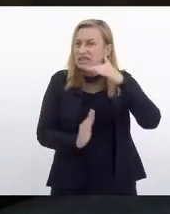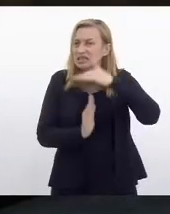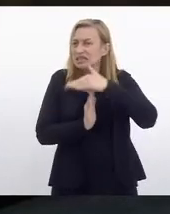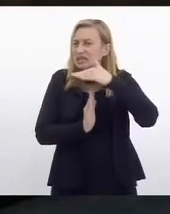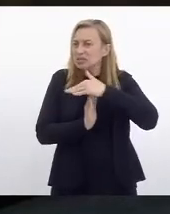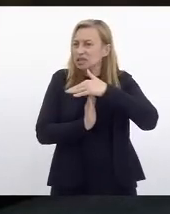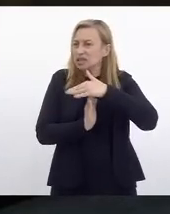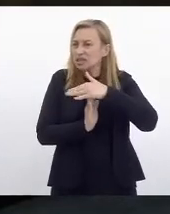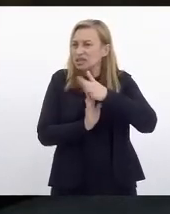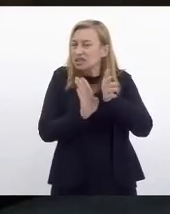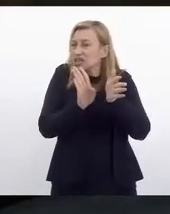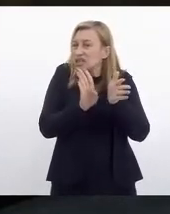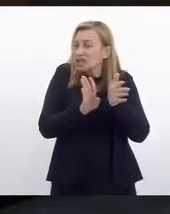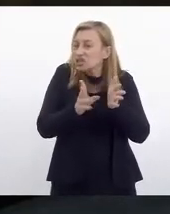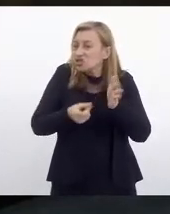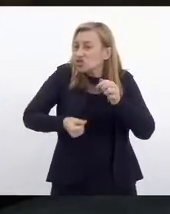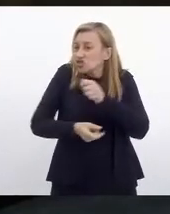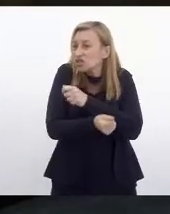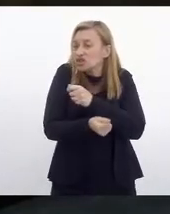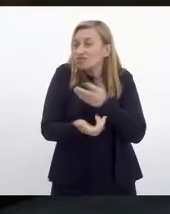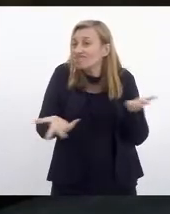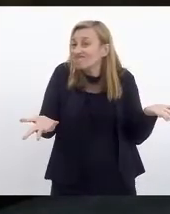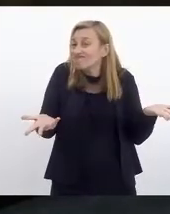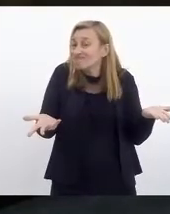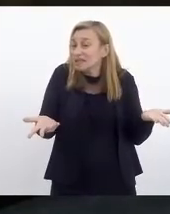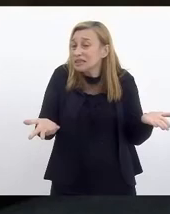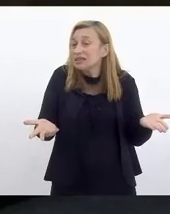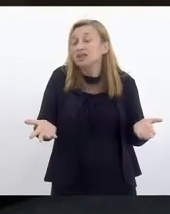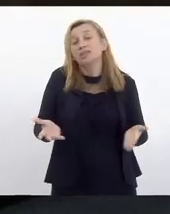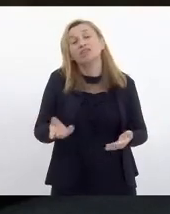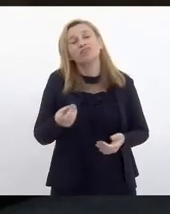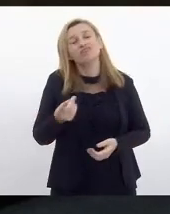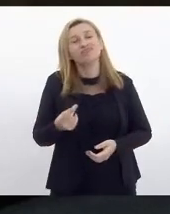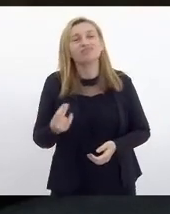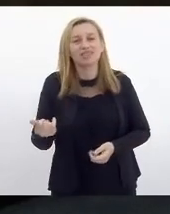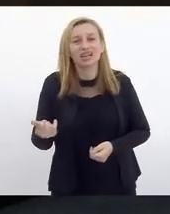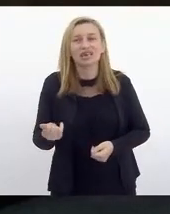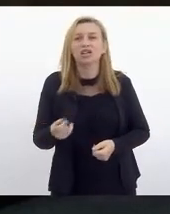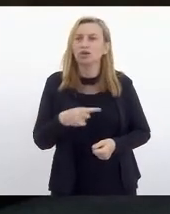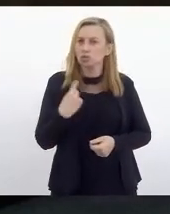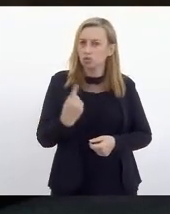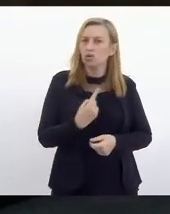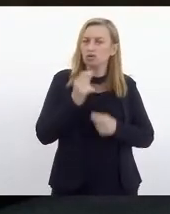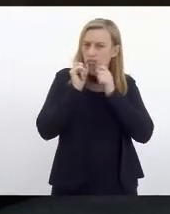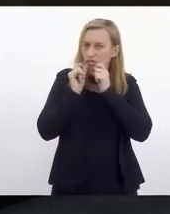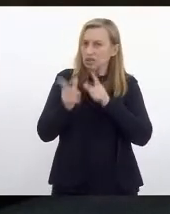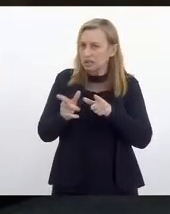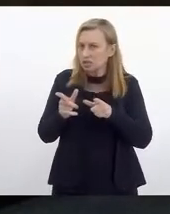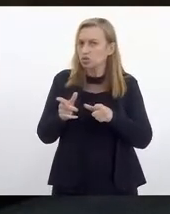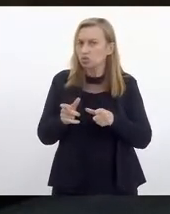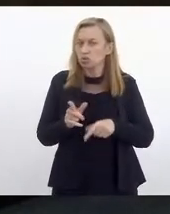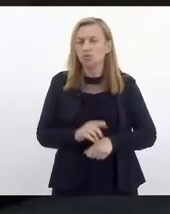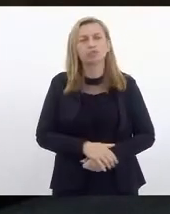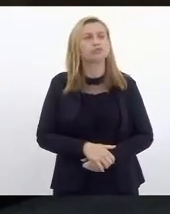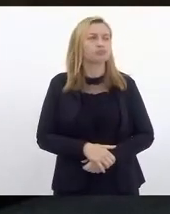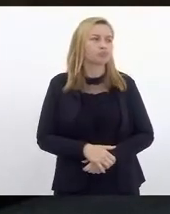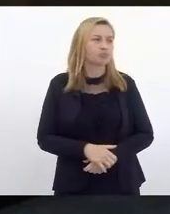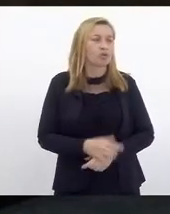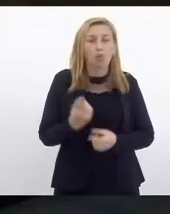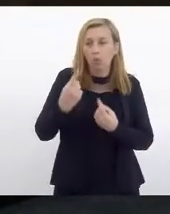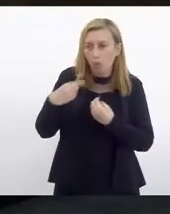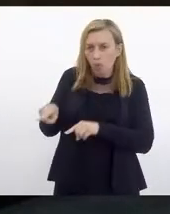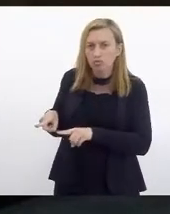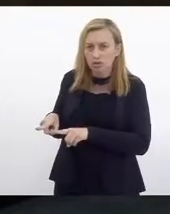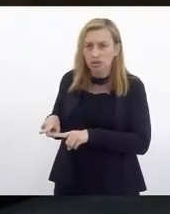na sua capacidade de investir. Então, assim, de saída, nós somos críticos,